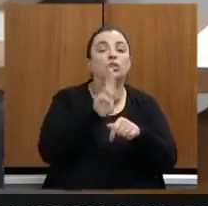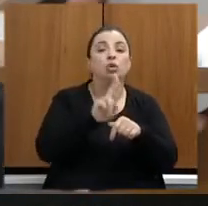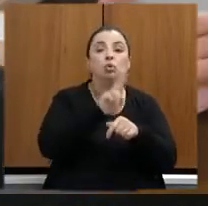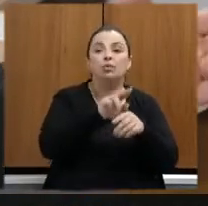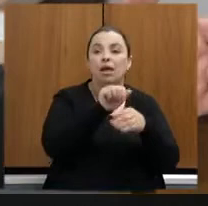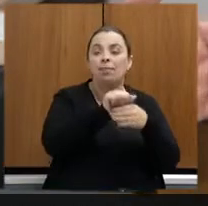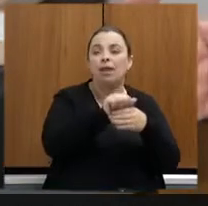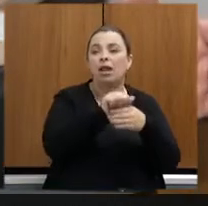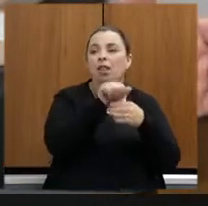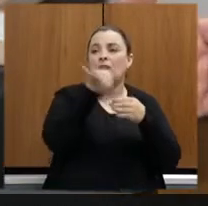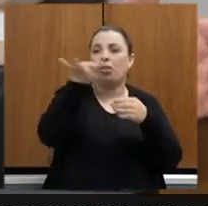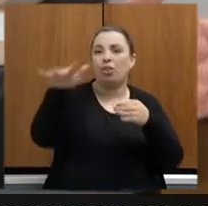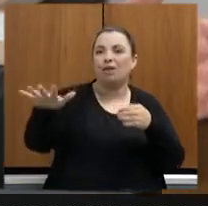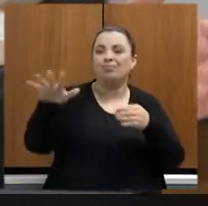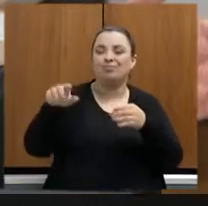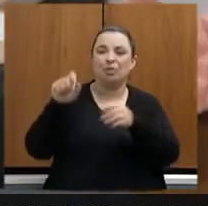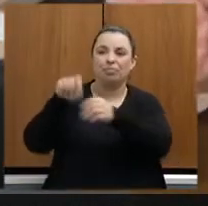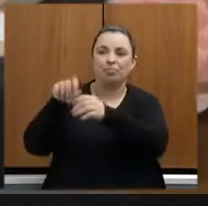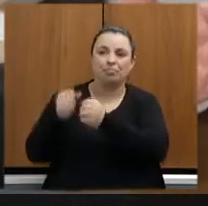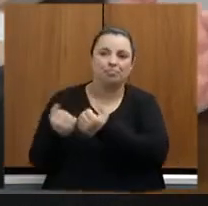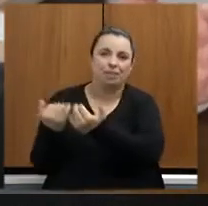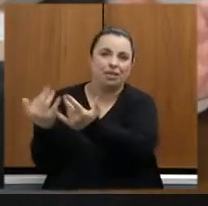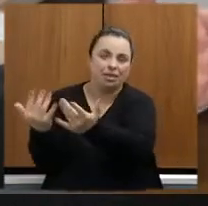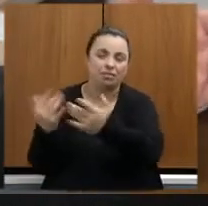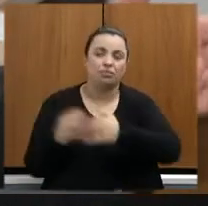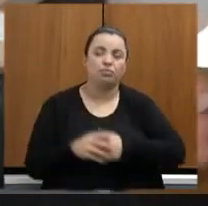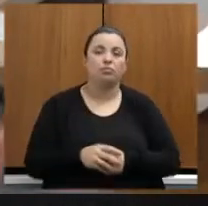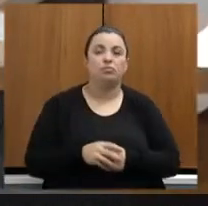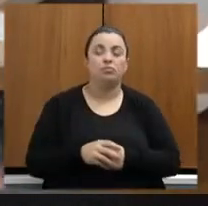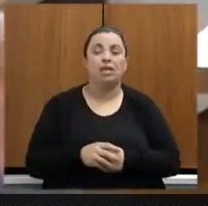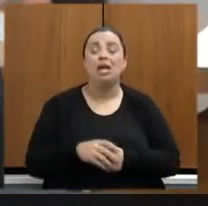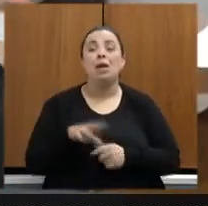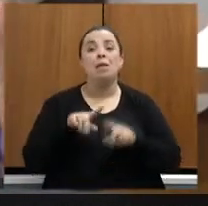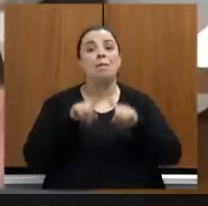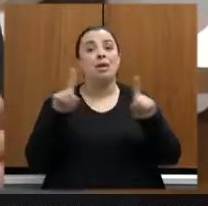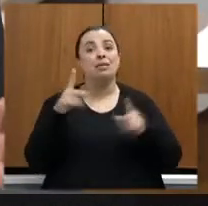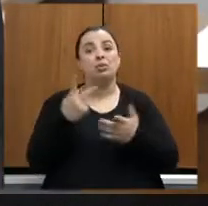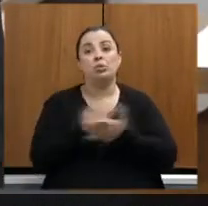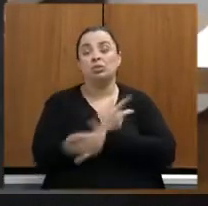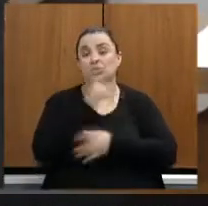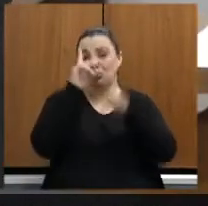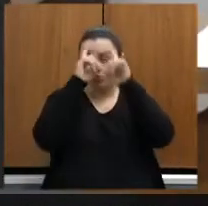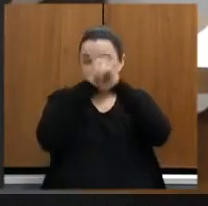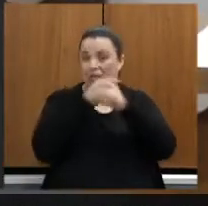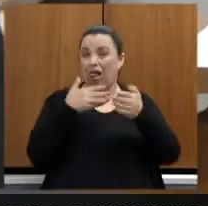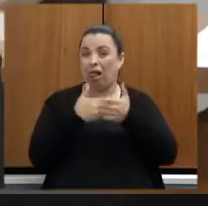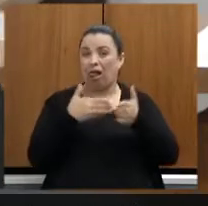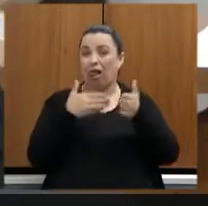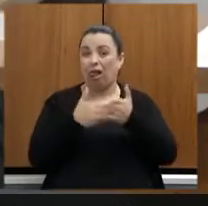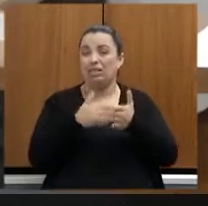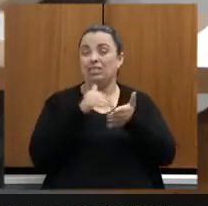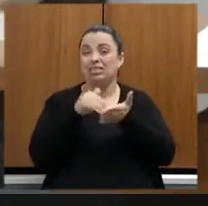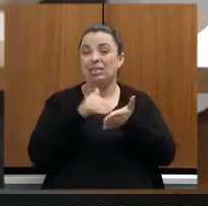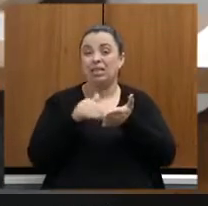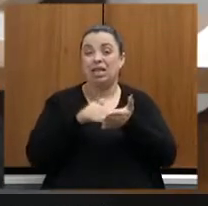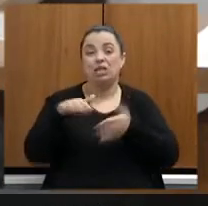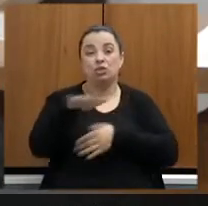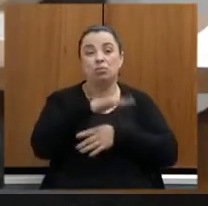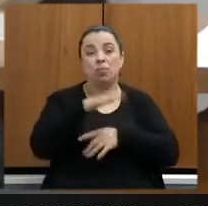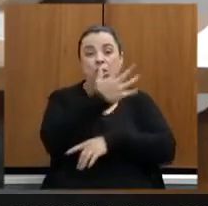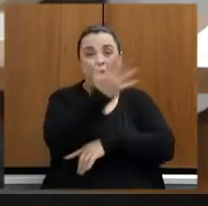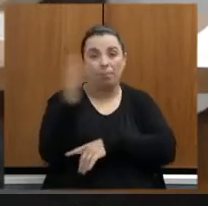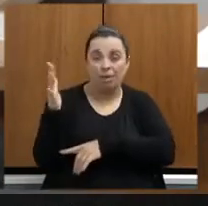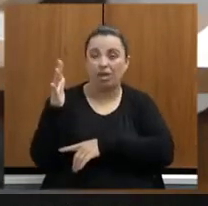dificuldade muito grande principalmente com a Secretaria de Meio Ambiente que o estado eu falo o seguinte sabe a gente ver o